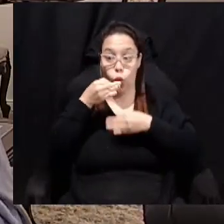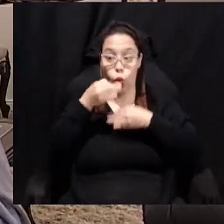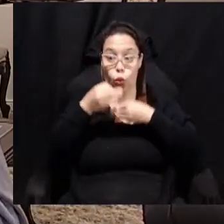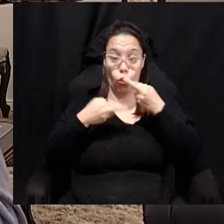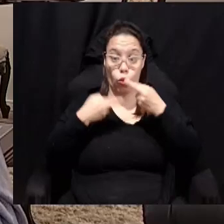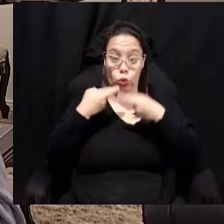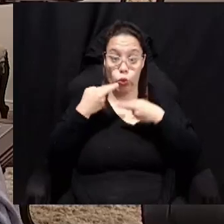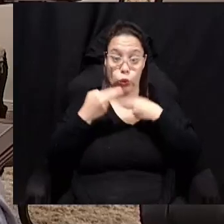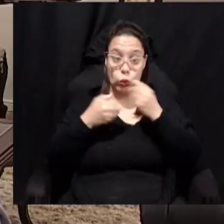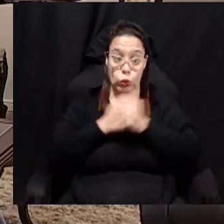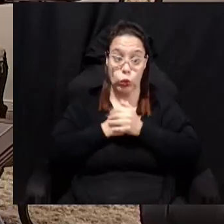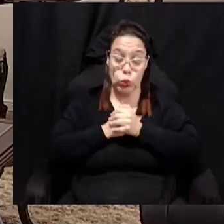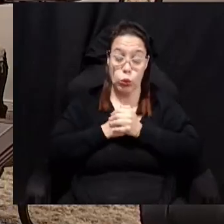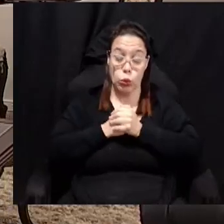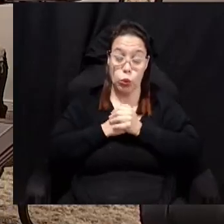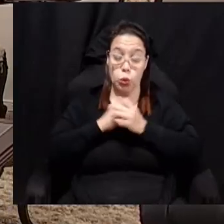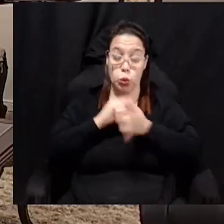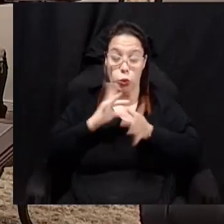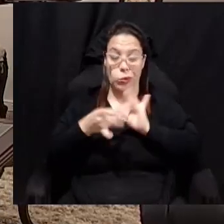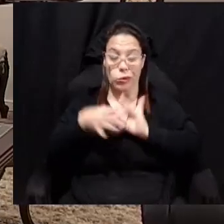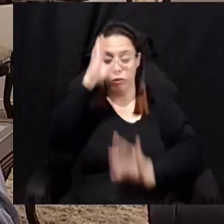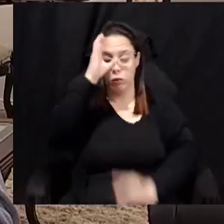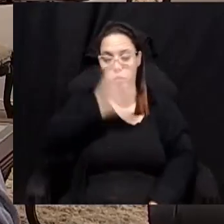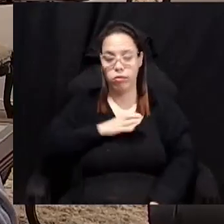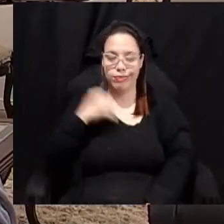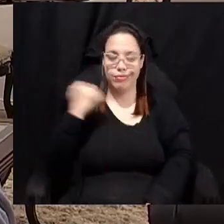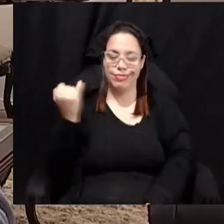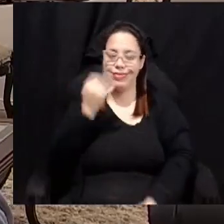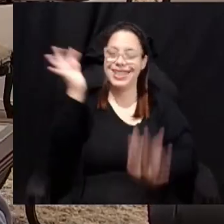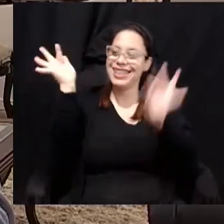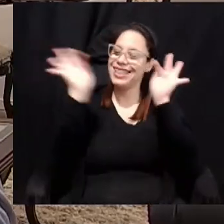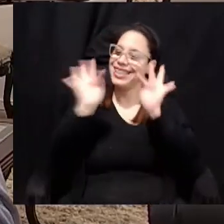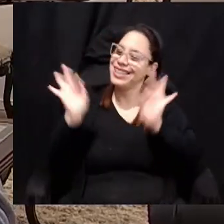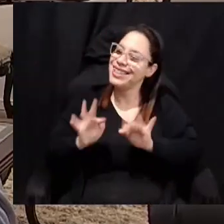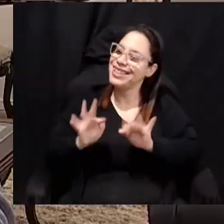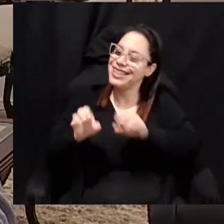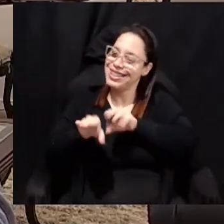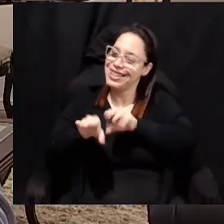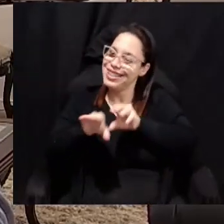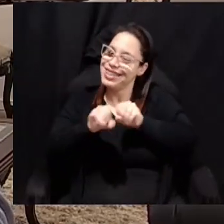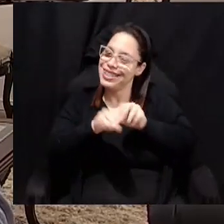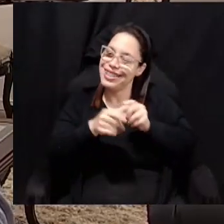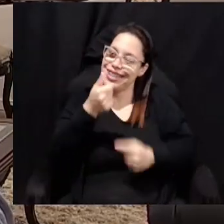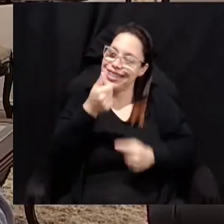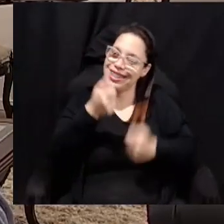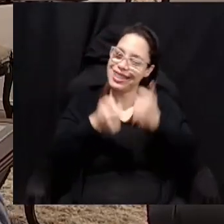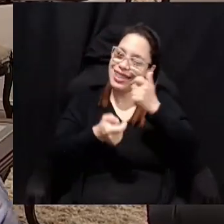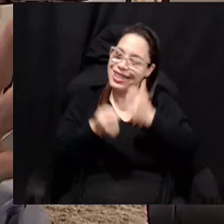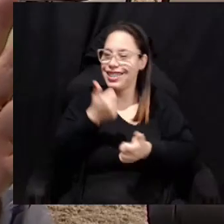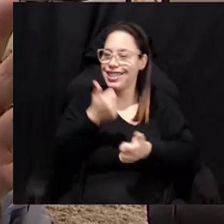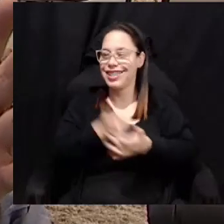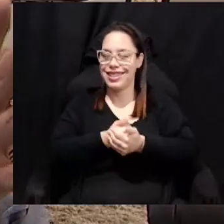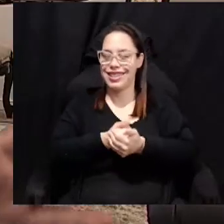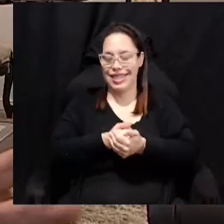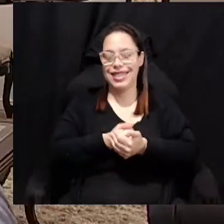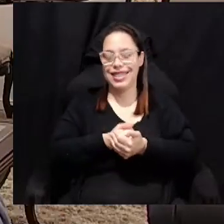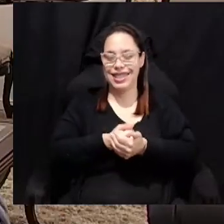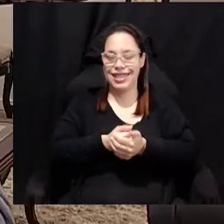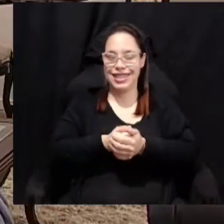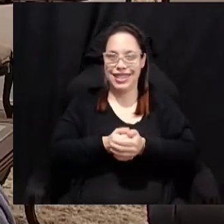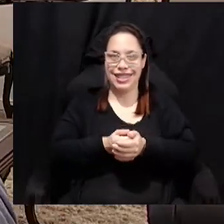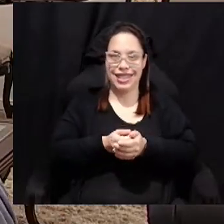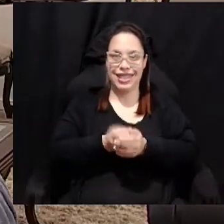espírito de cidadania. Eu acho que é muito importante, eu fico feliz ensinando um pouquinho, né, o que é o